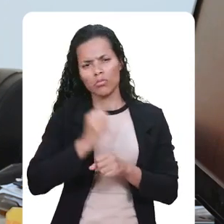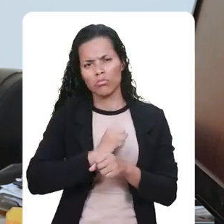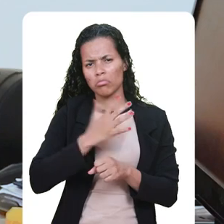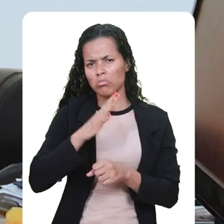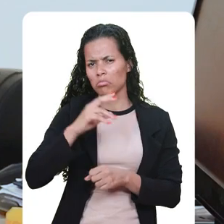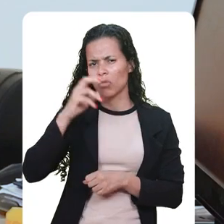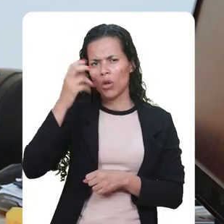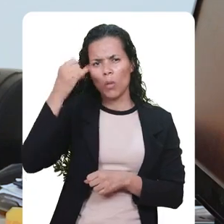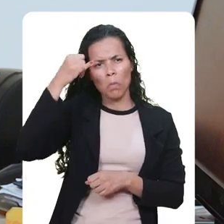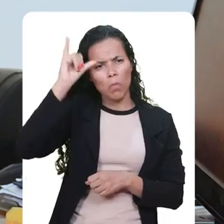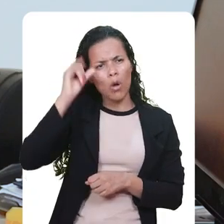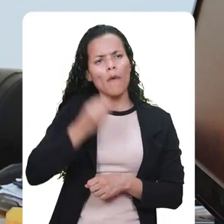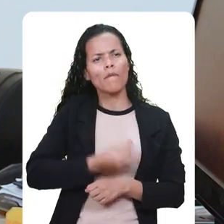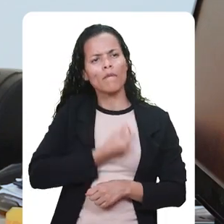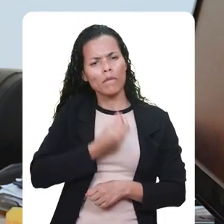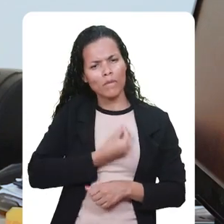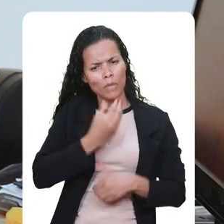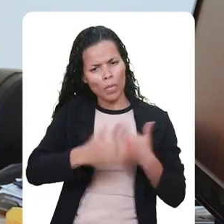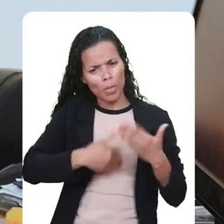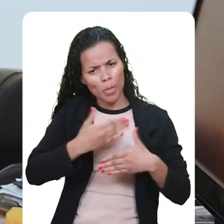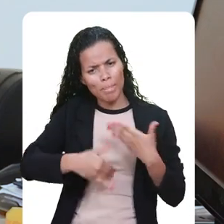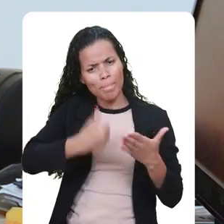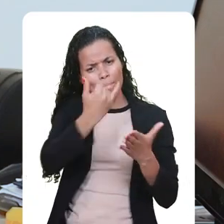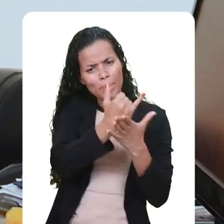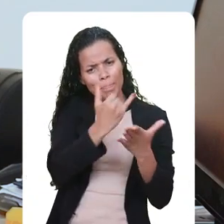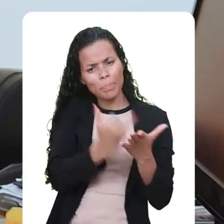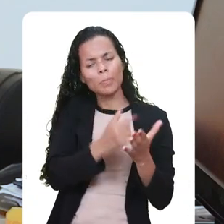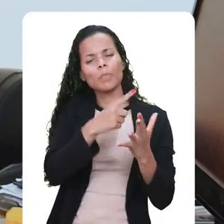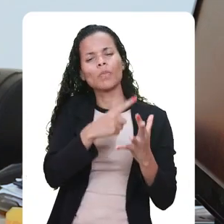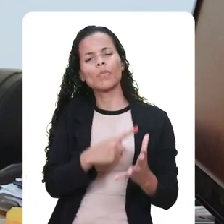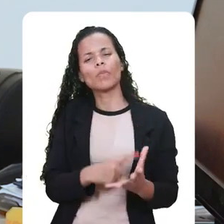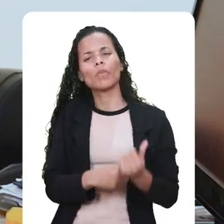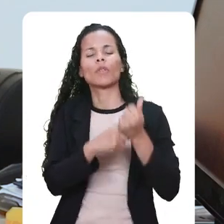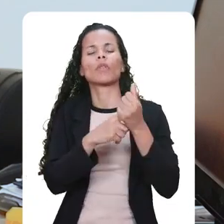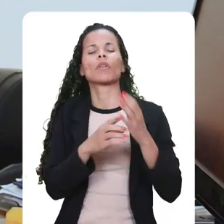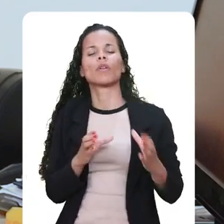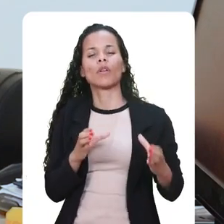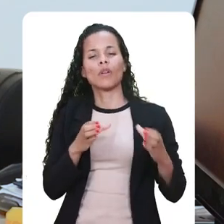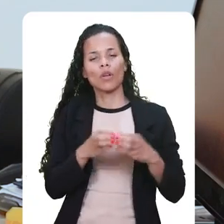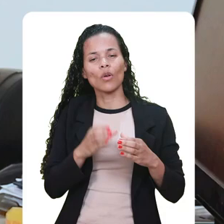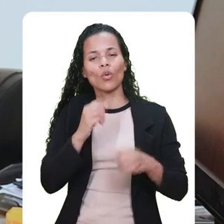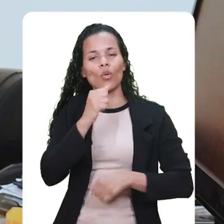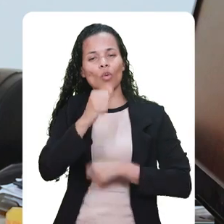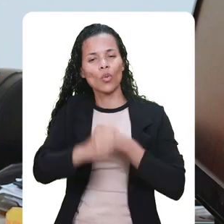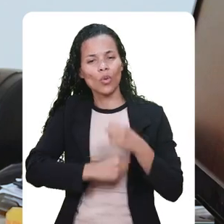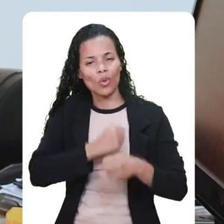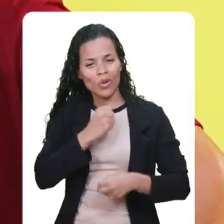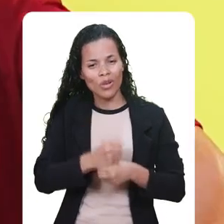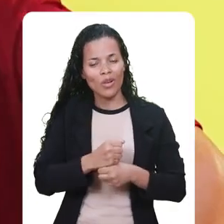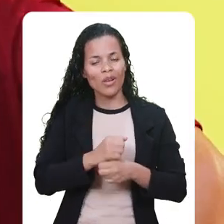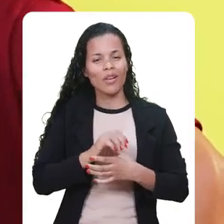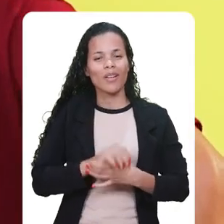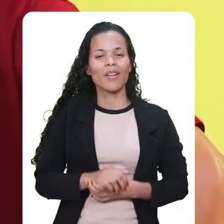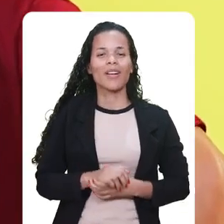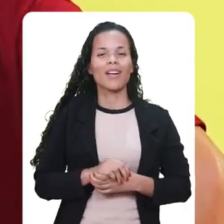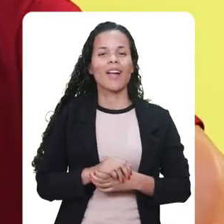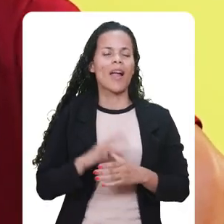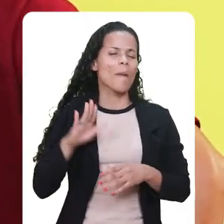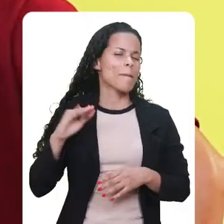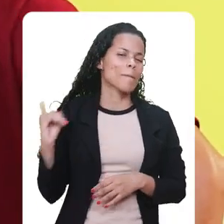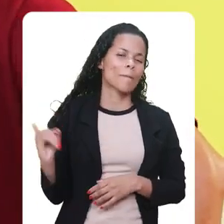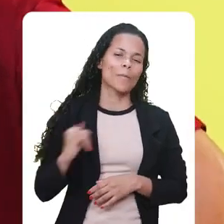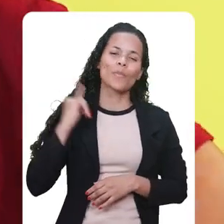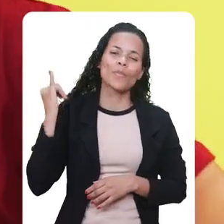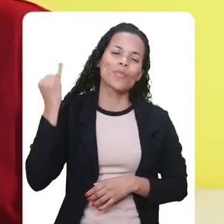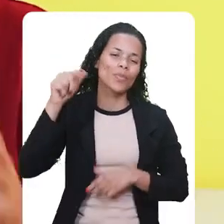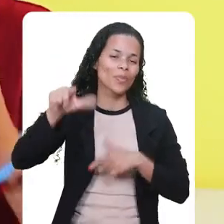4 a 5 bois que eles mantêm viva a identidade artística do grupo o ano inteiro. Então,